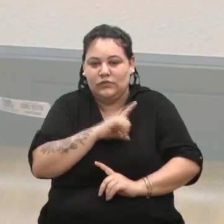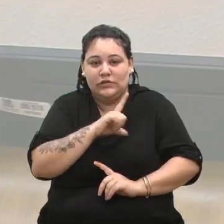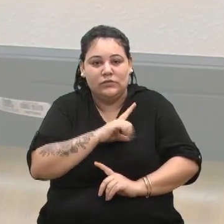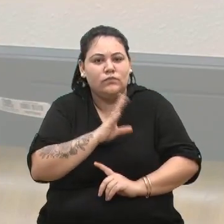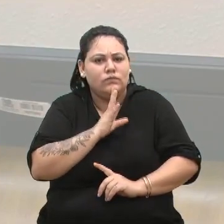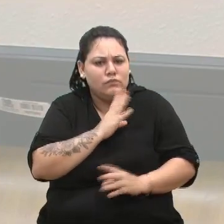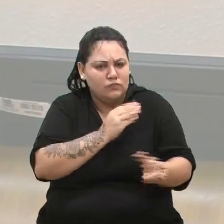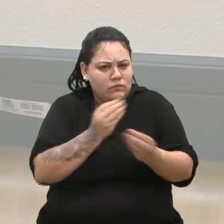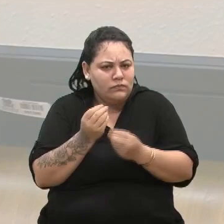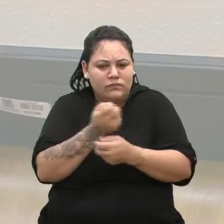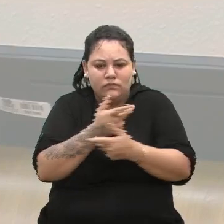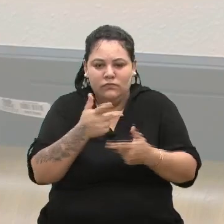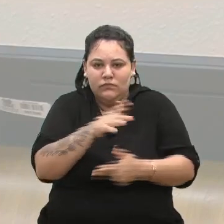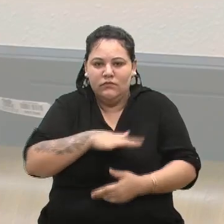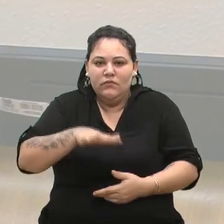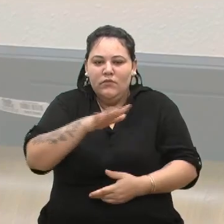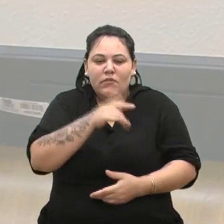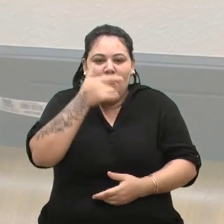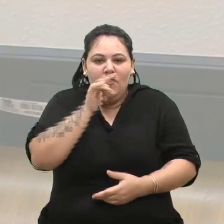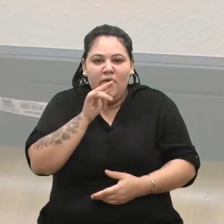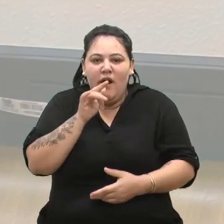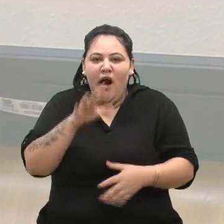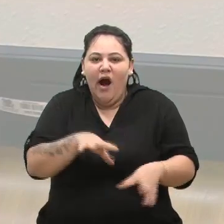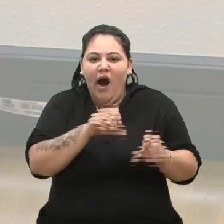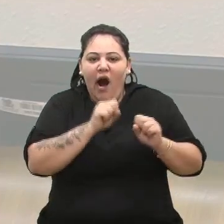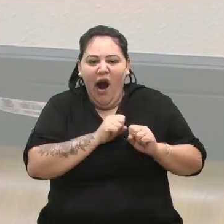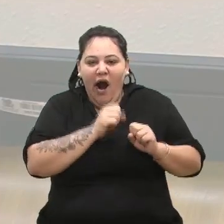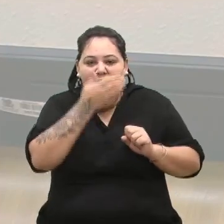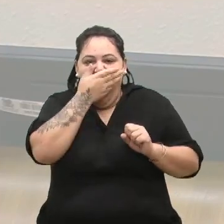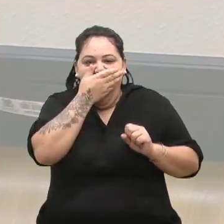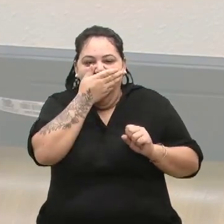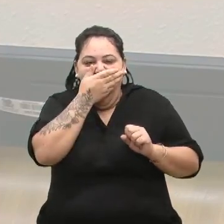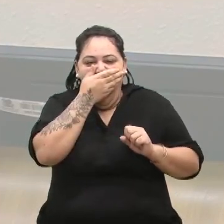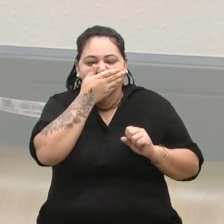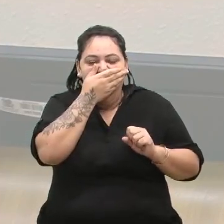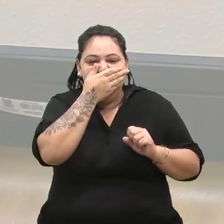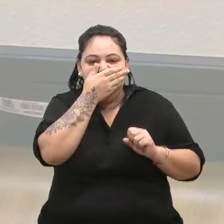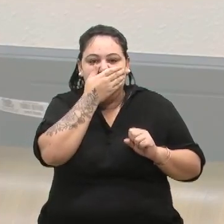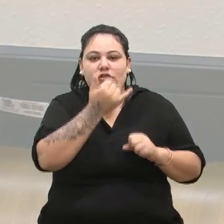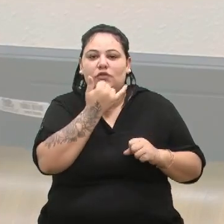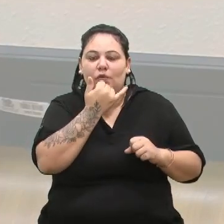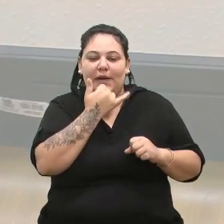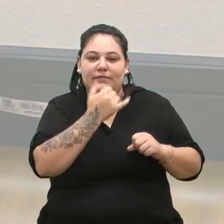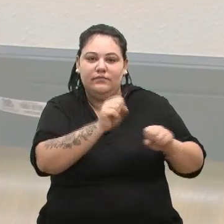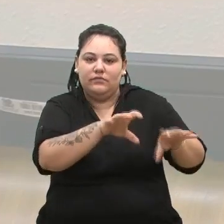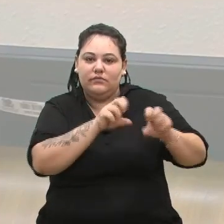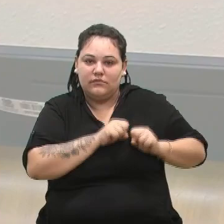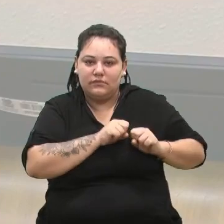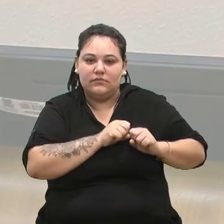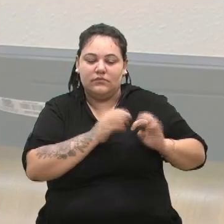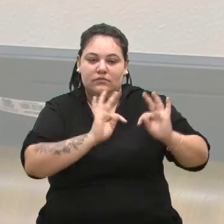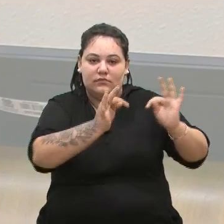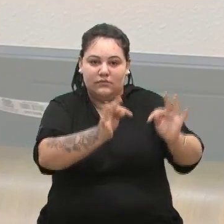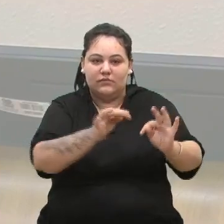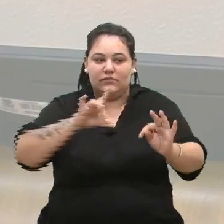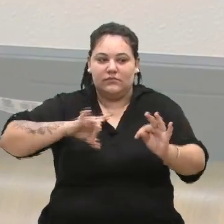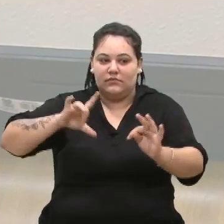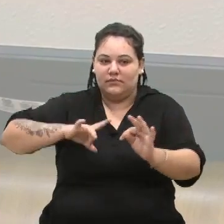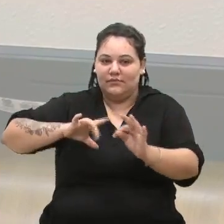área e consegue trazer essa tecnologia aqui para Caxias do Sul. E tenho certeza que será referência para o Brasil todo.